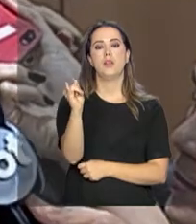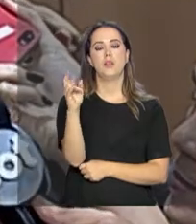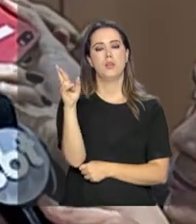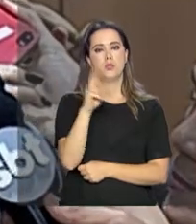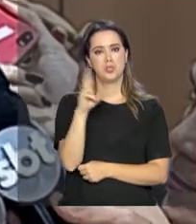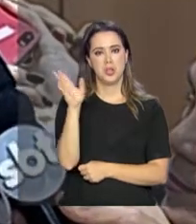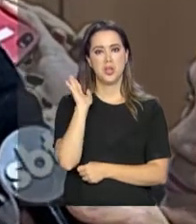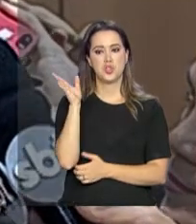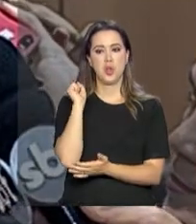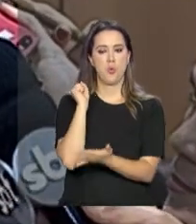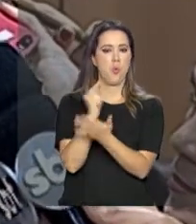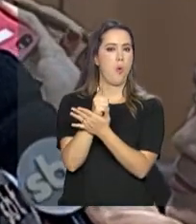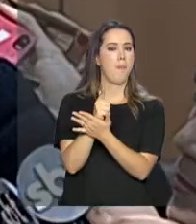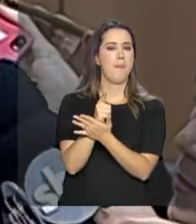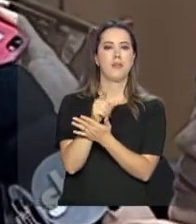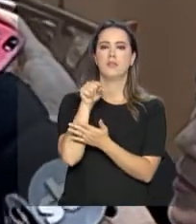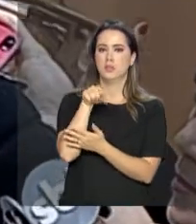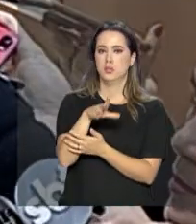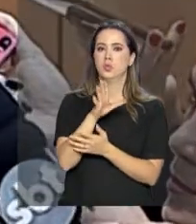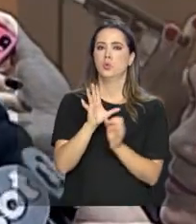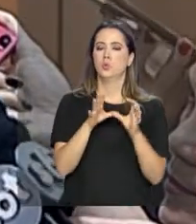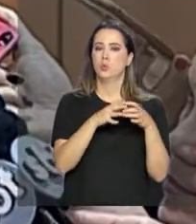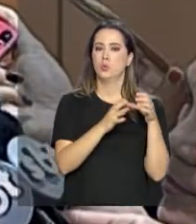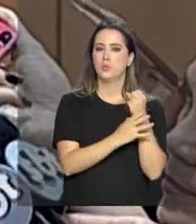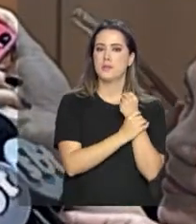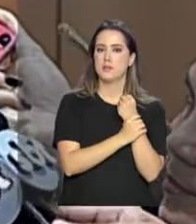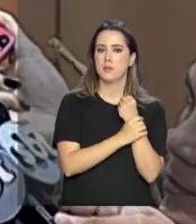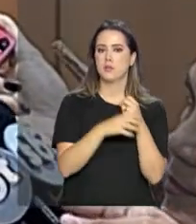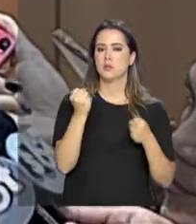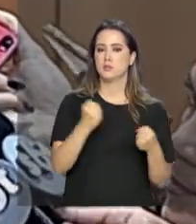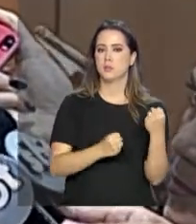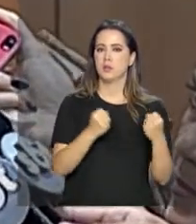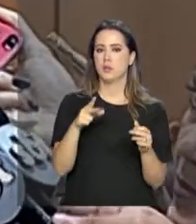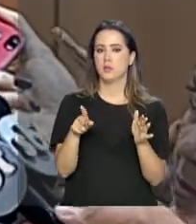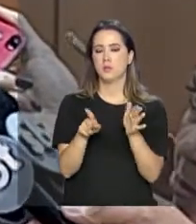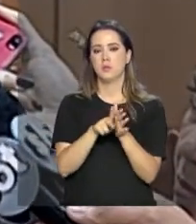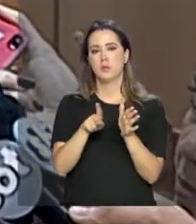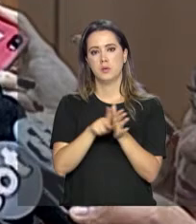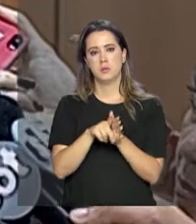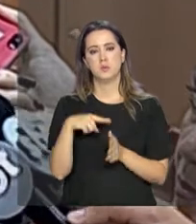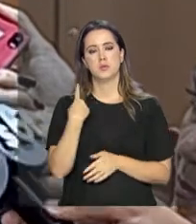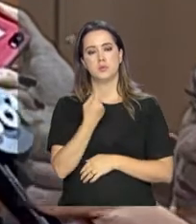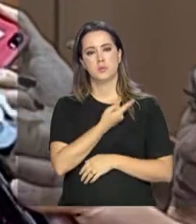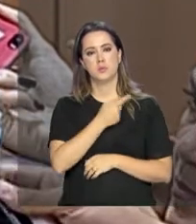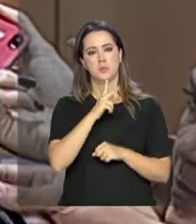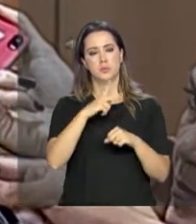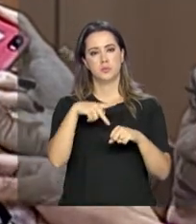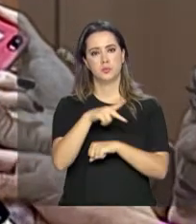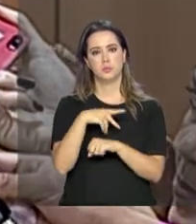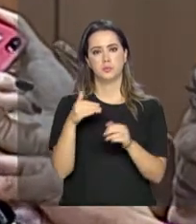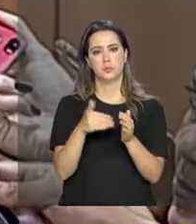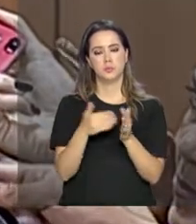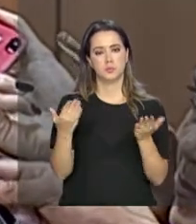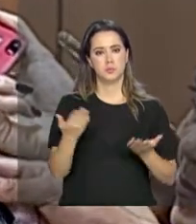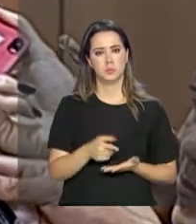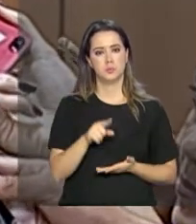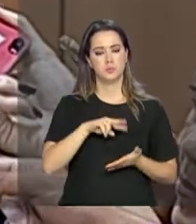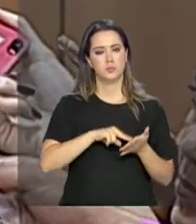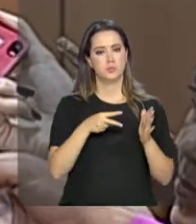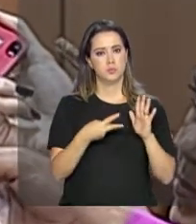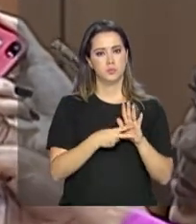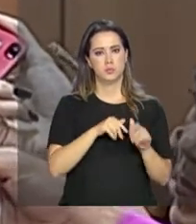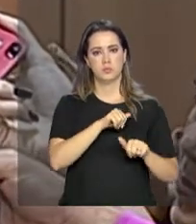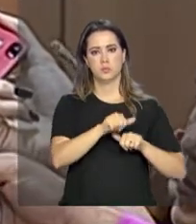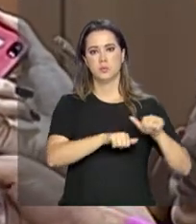compra já feita no setor de segurança para veículos no nosso país até hoje representará a